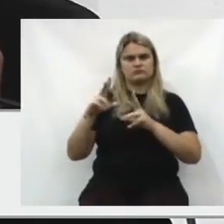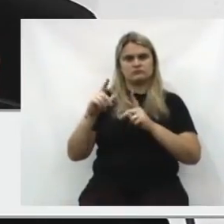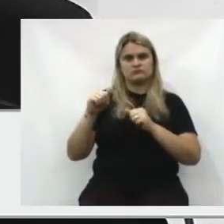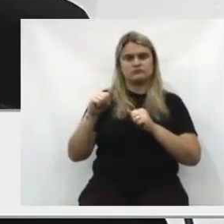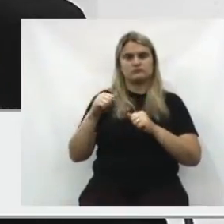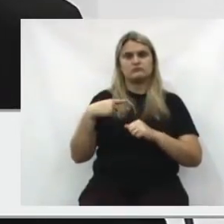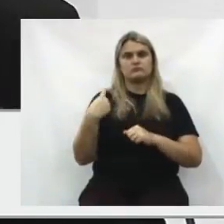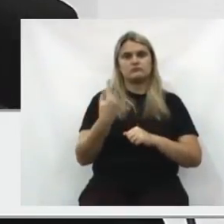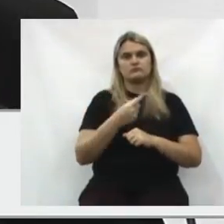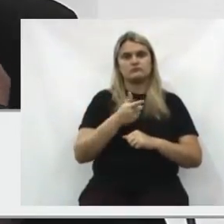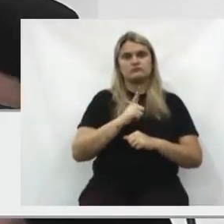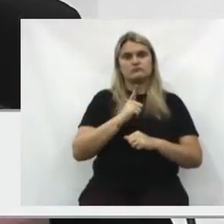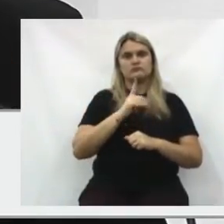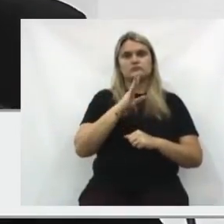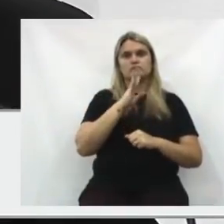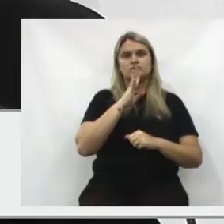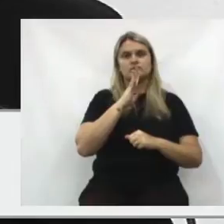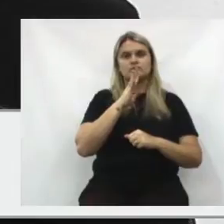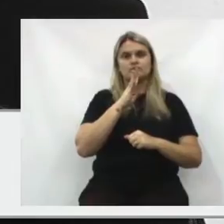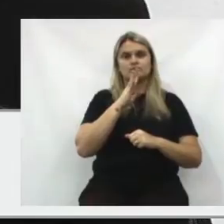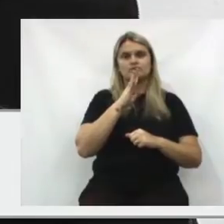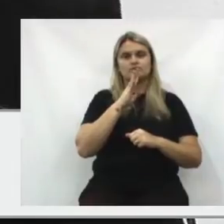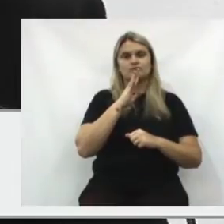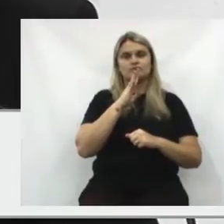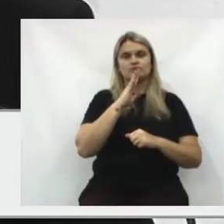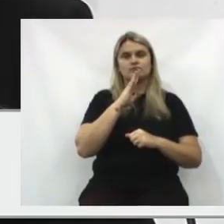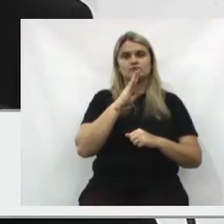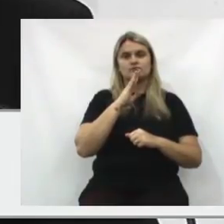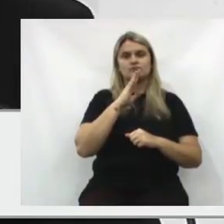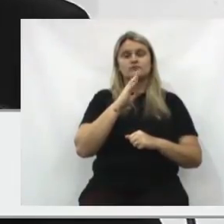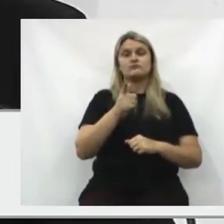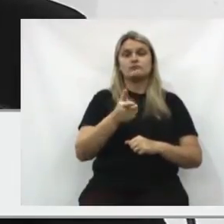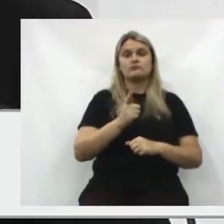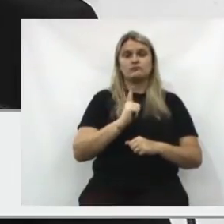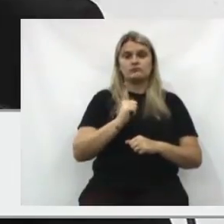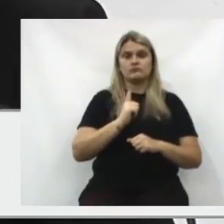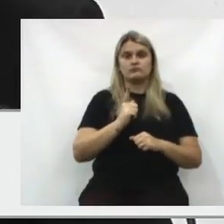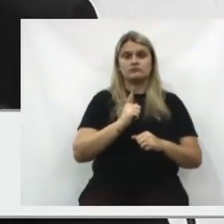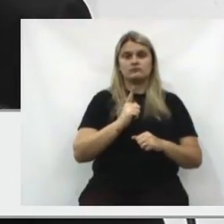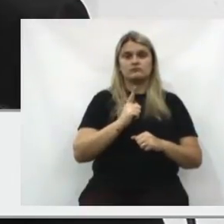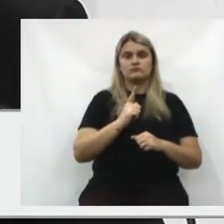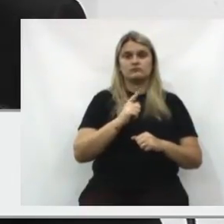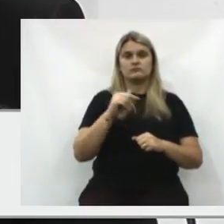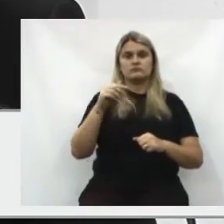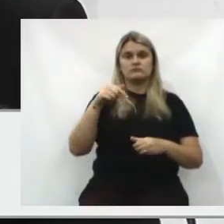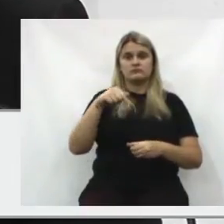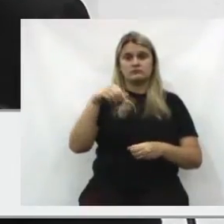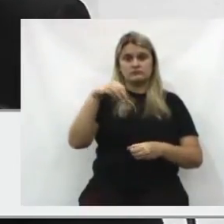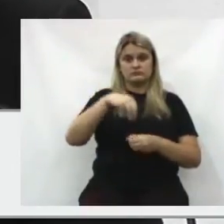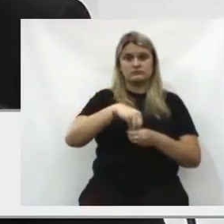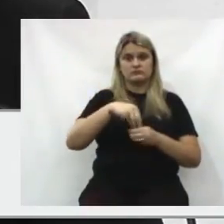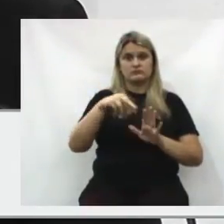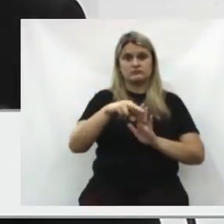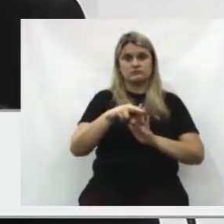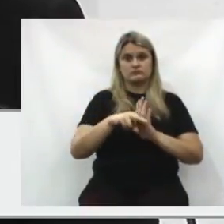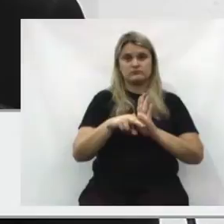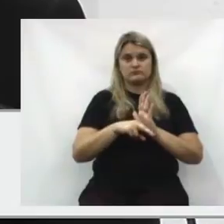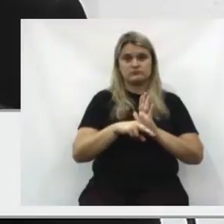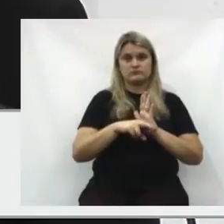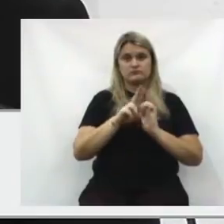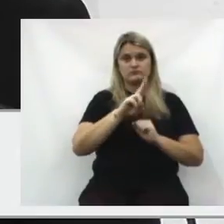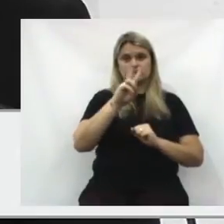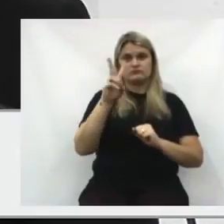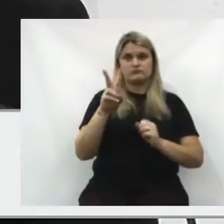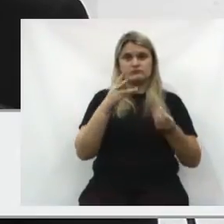gerais dessas câmaras, nós tivemos o conhecimento que essas câmaras tinham o nosso regimento